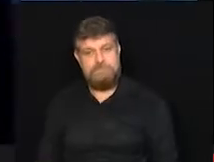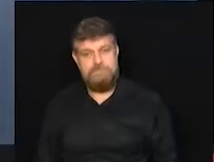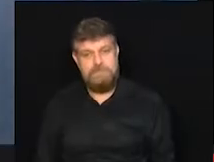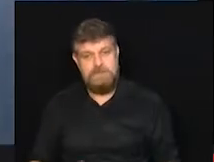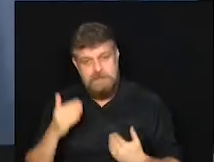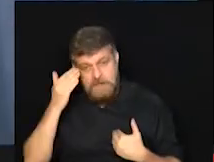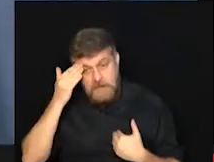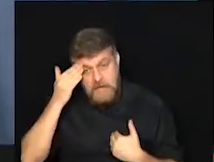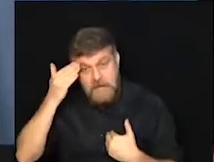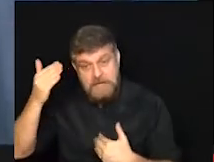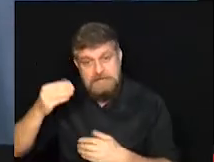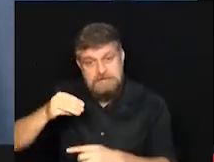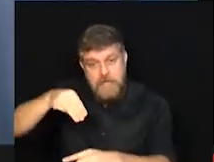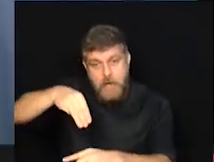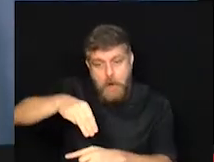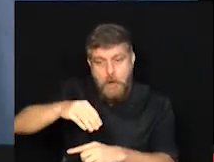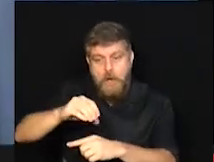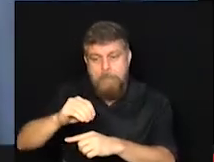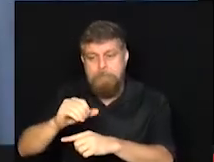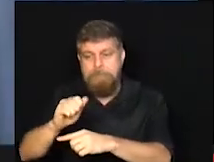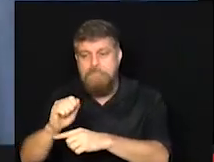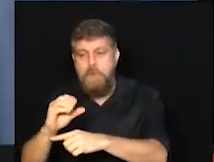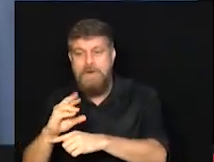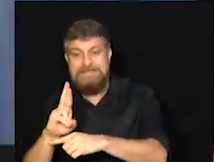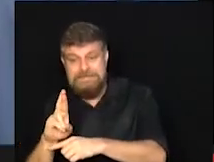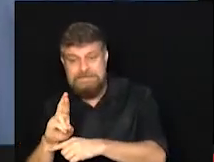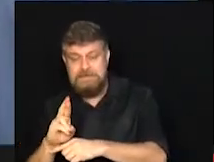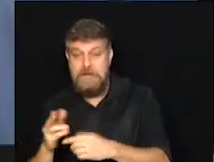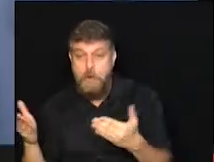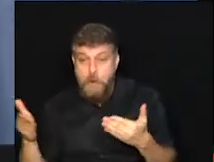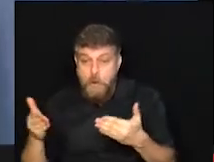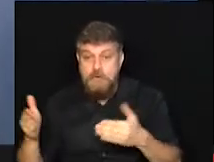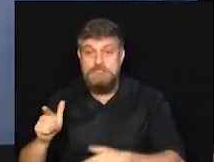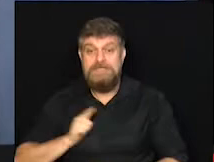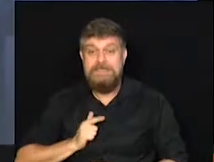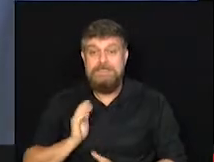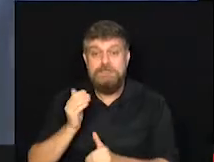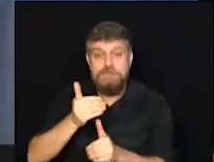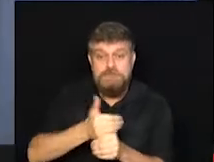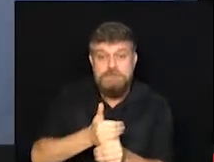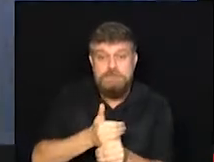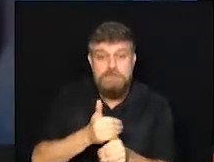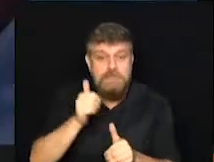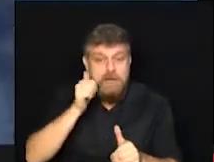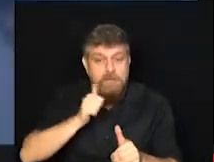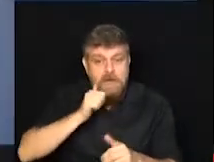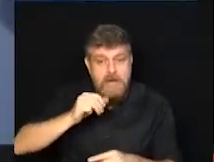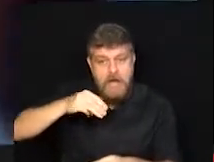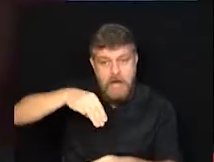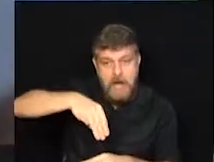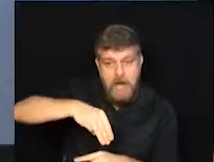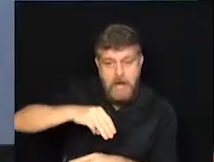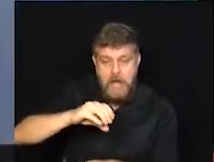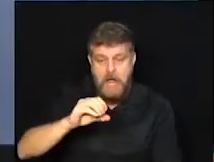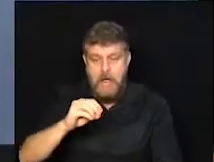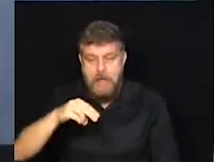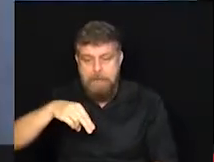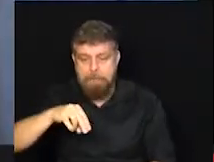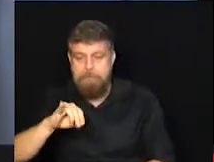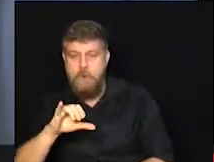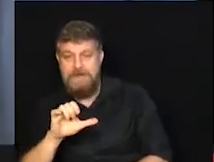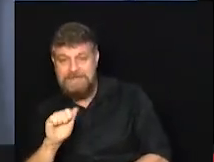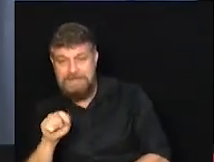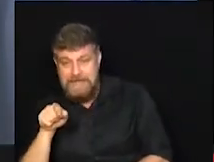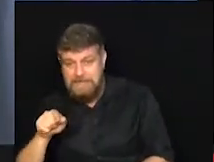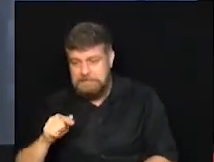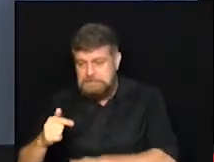daqui, a pessoa da Mônica é a forma que o Conselho tem caminhado. Tá? Imparcial, eles têm